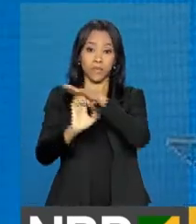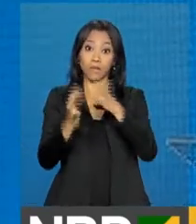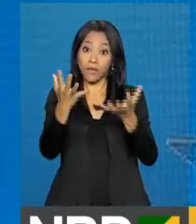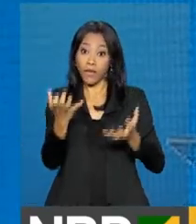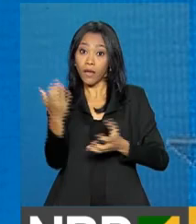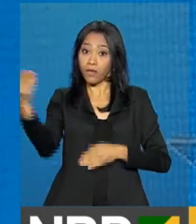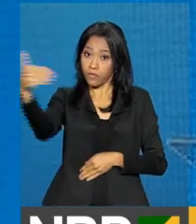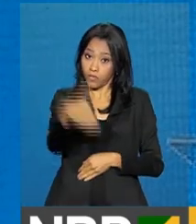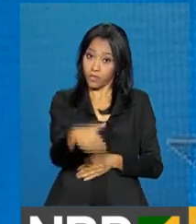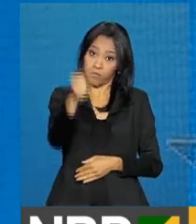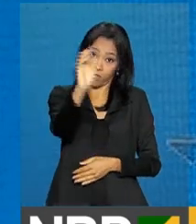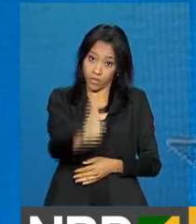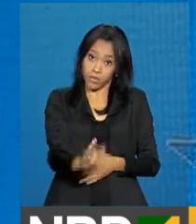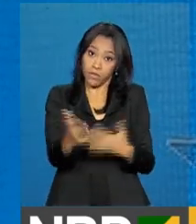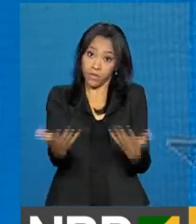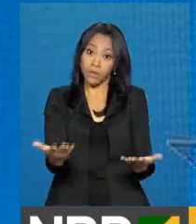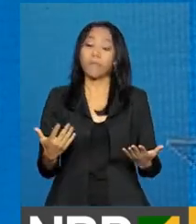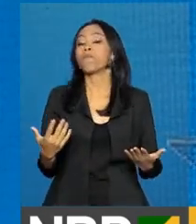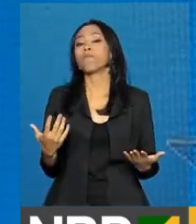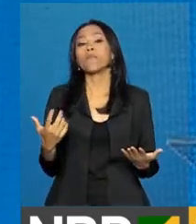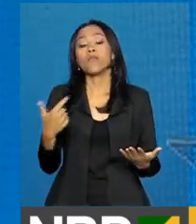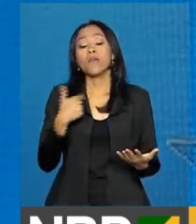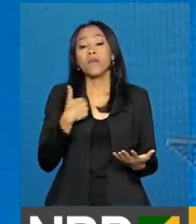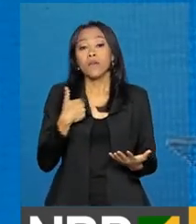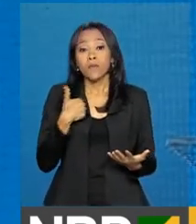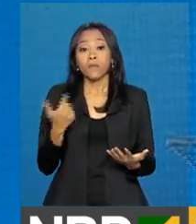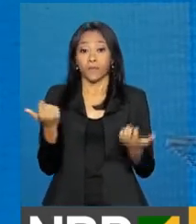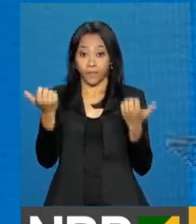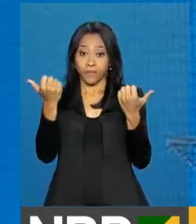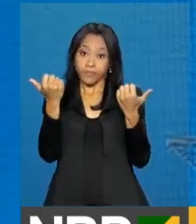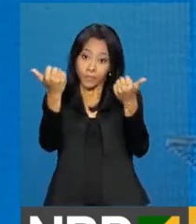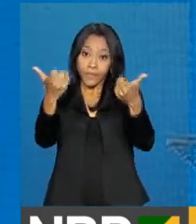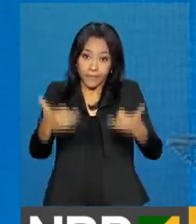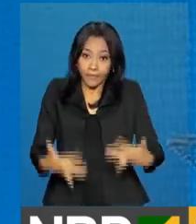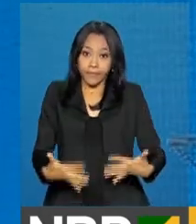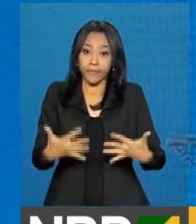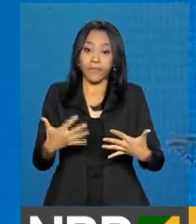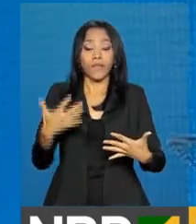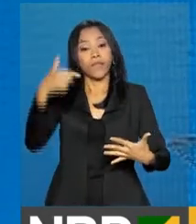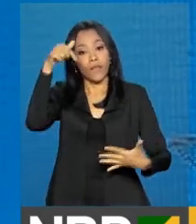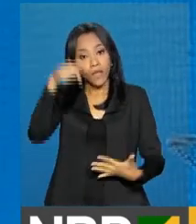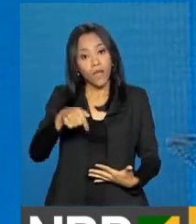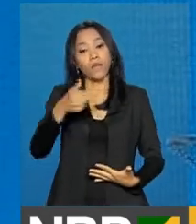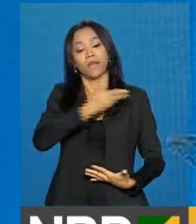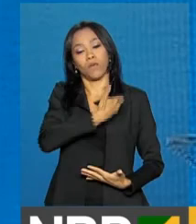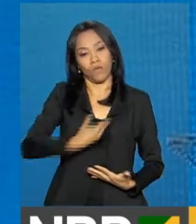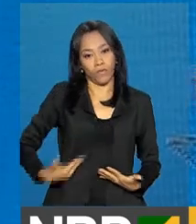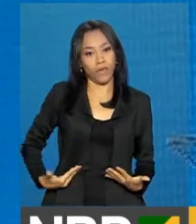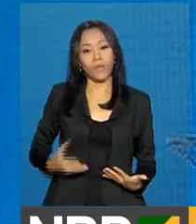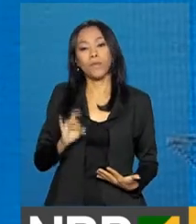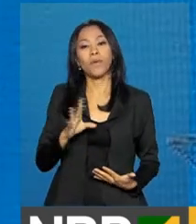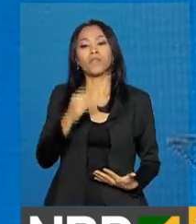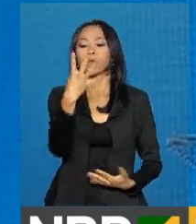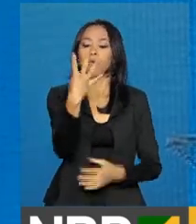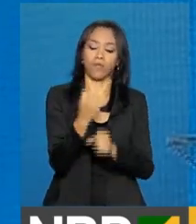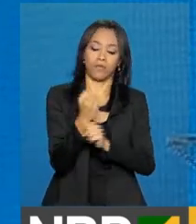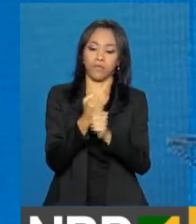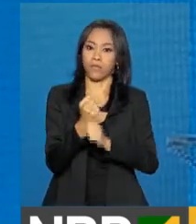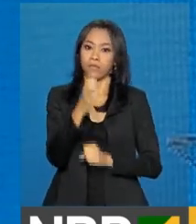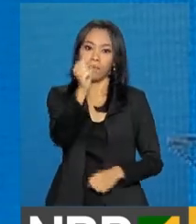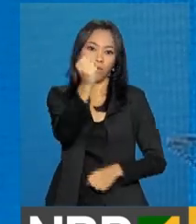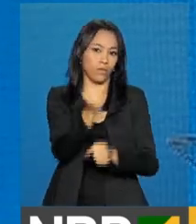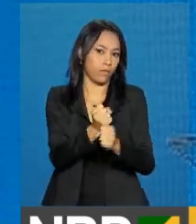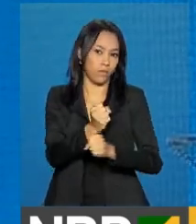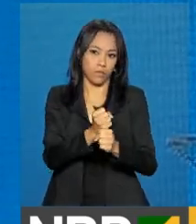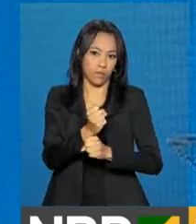no nosso país. Então, com isso, eu estou a significar que, na verdade, este governo, que não é um governo de 4 anos nem de 8 anos, um